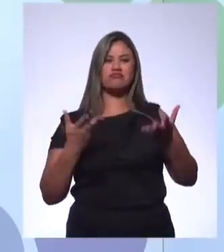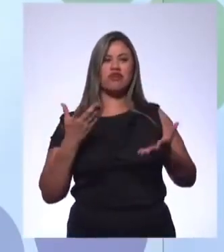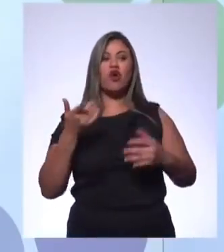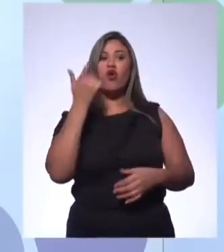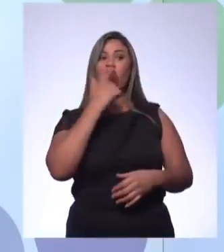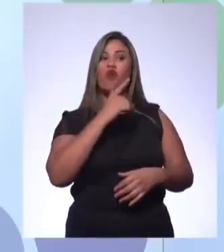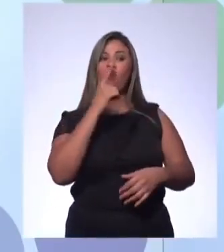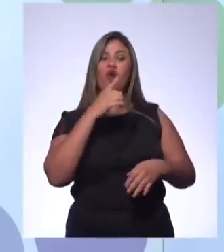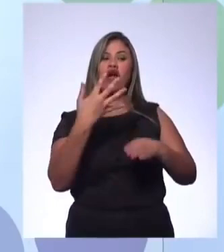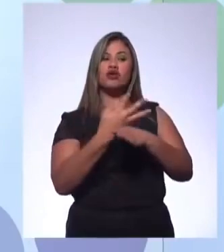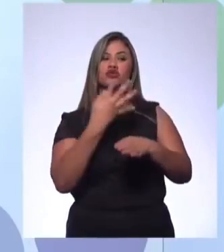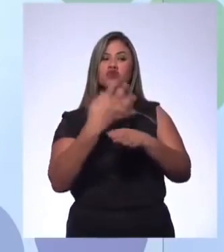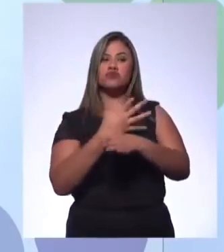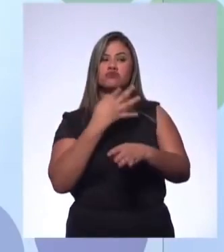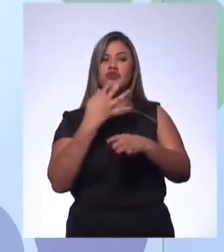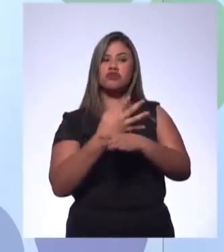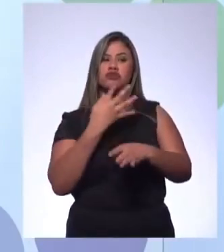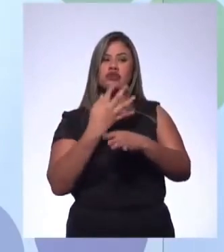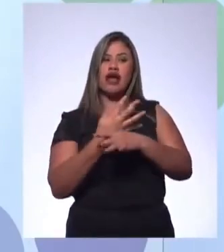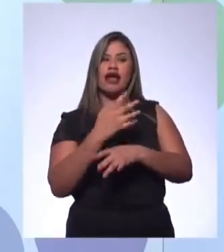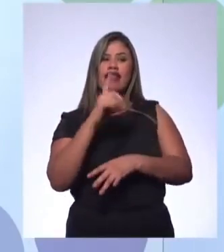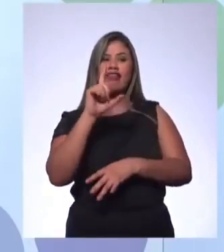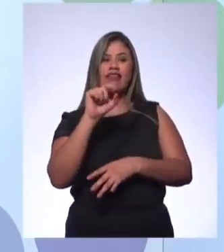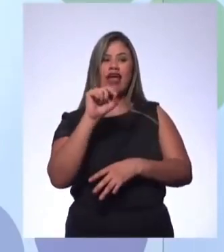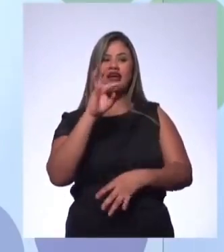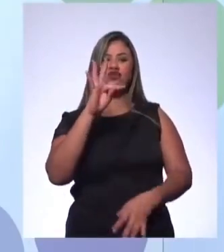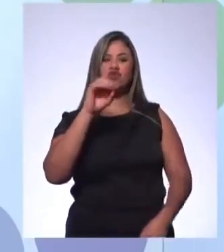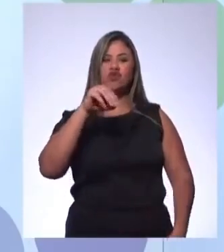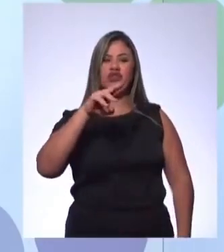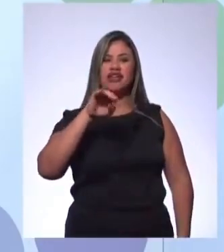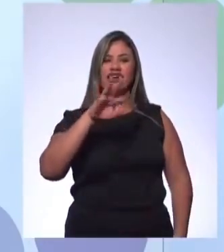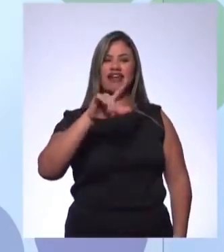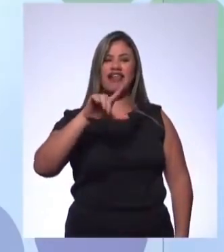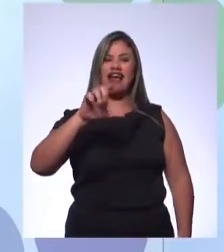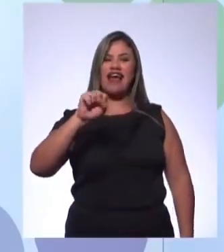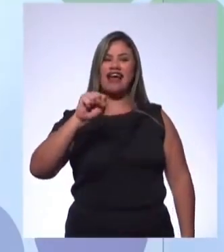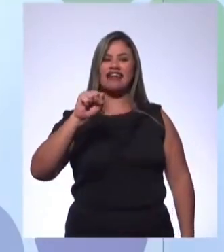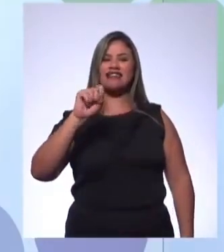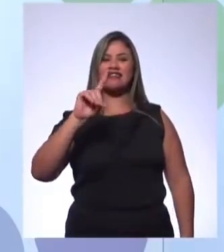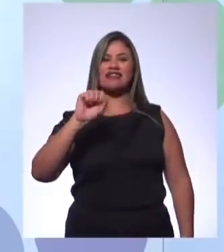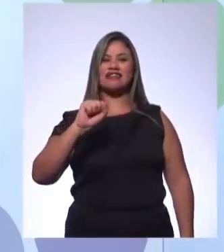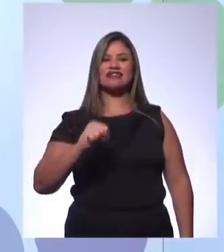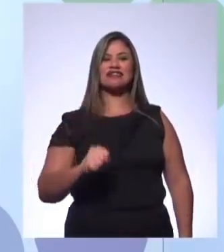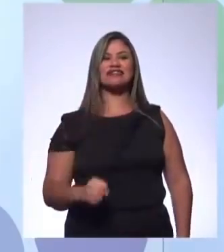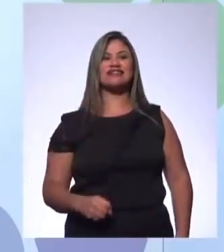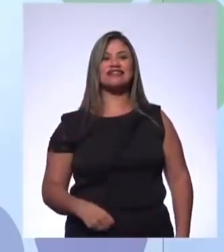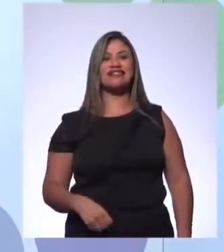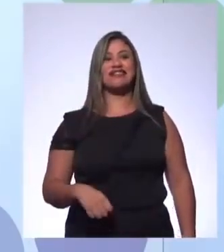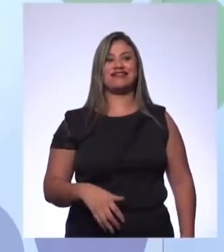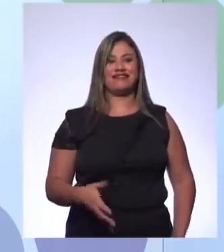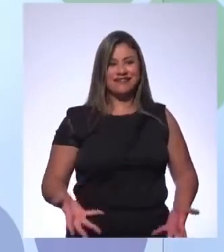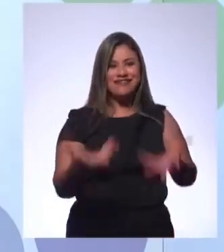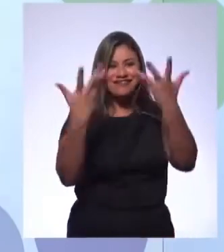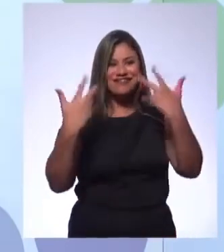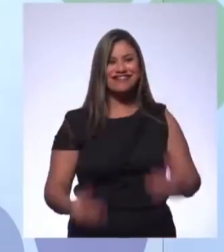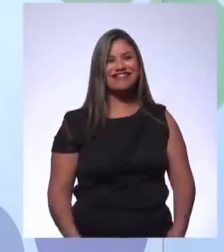de suportar até 10 toneladas. Peraí. Valendo?